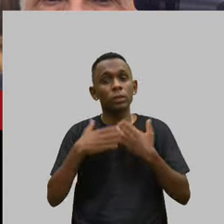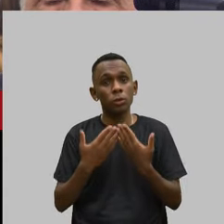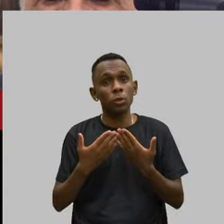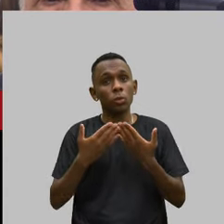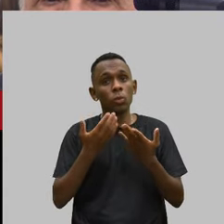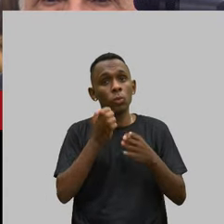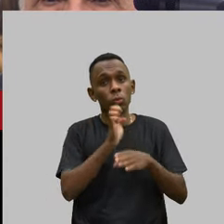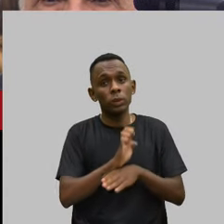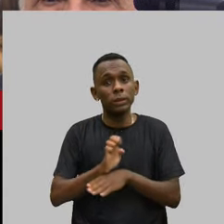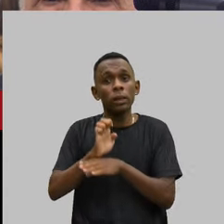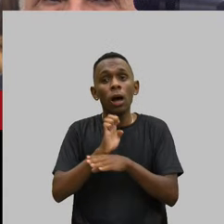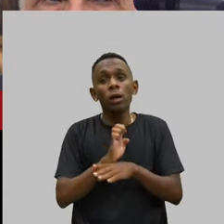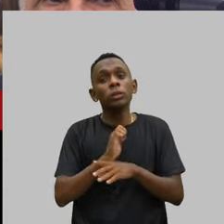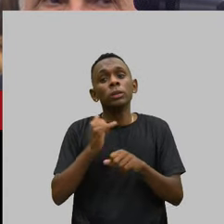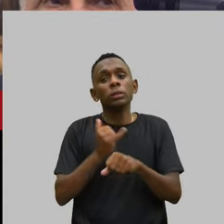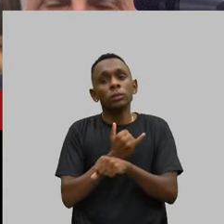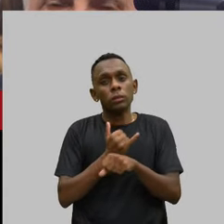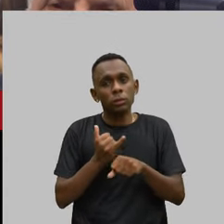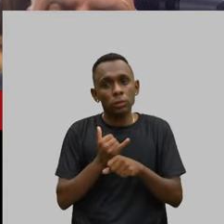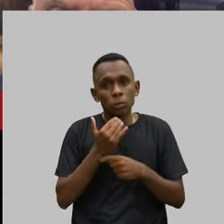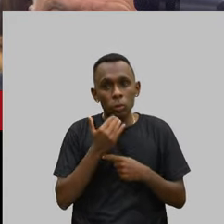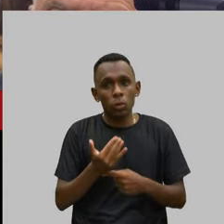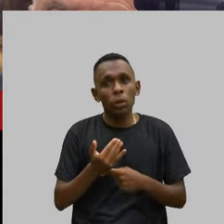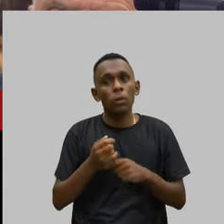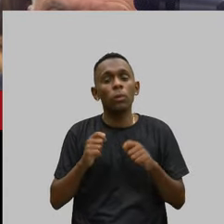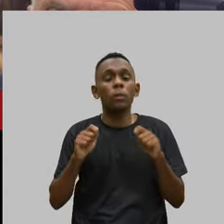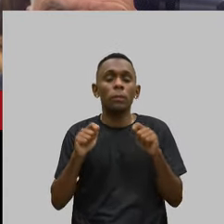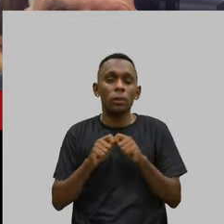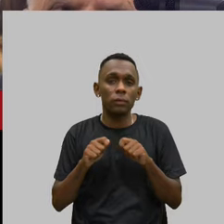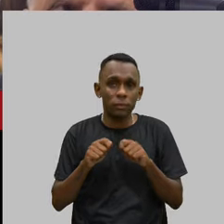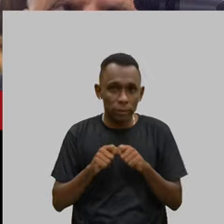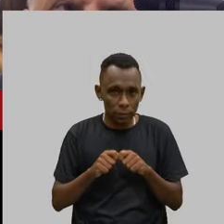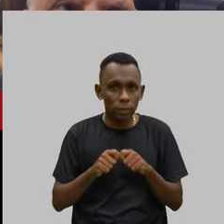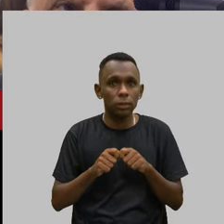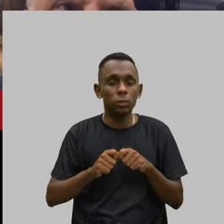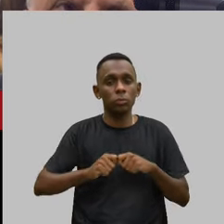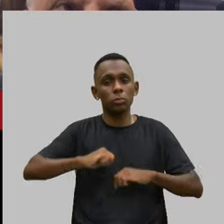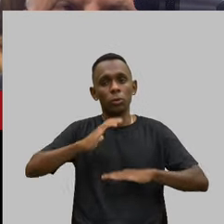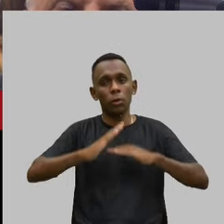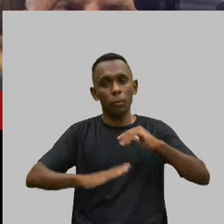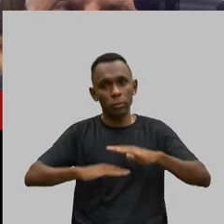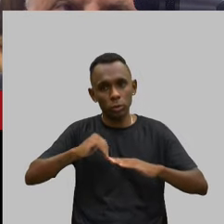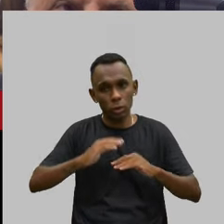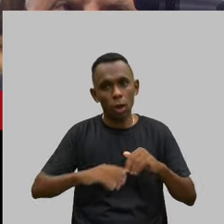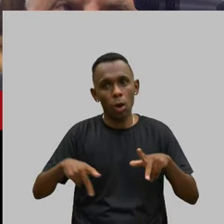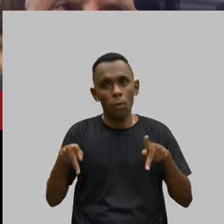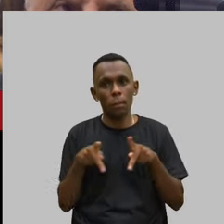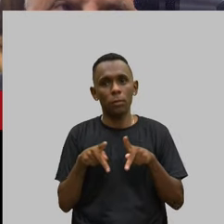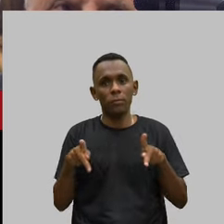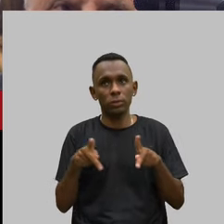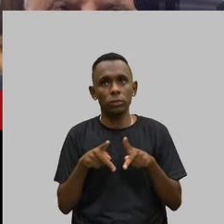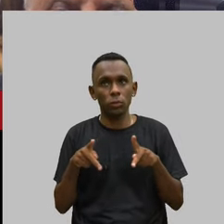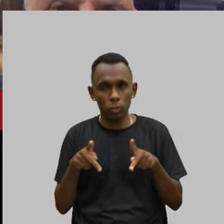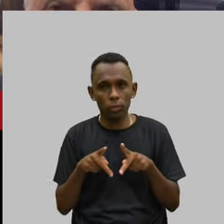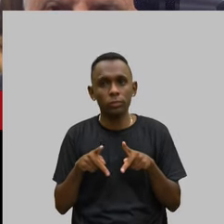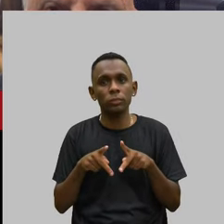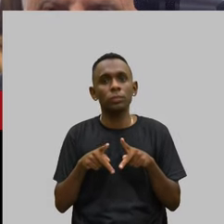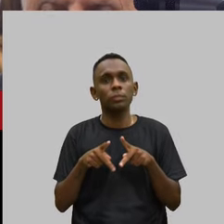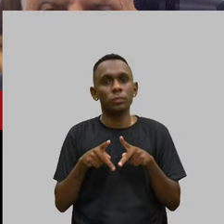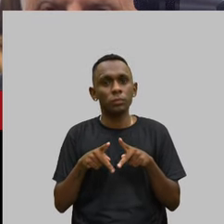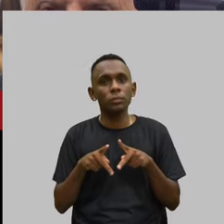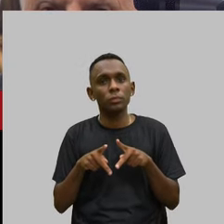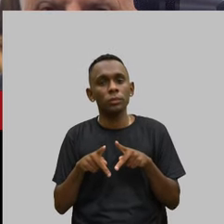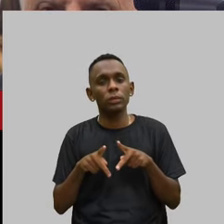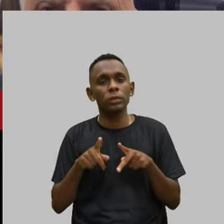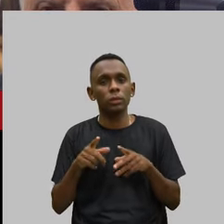tem para poder fazer dignamente o o profissional professor professora eh que recebem